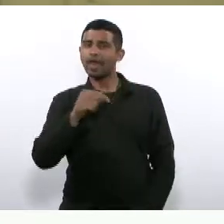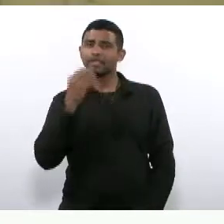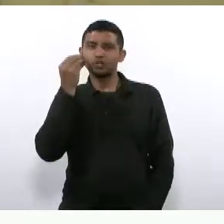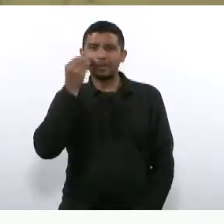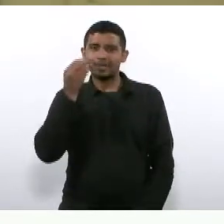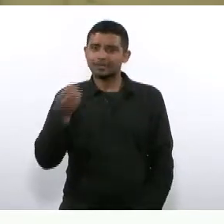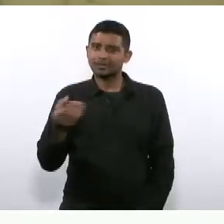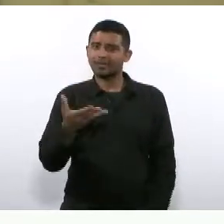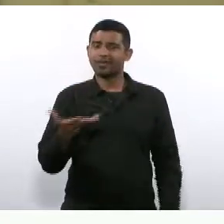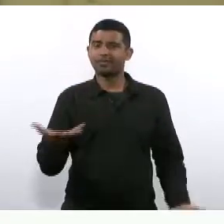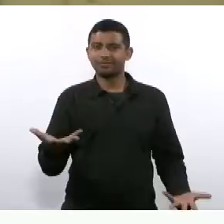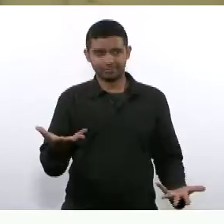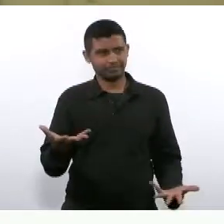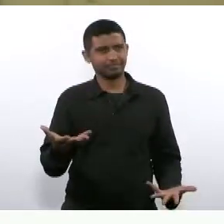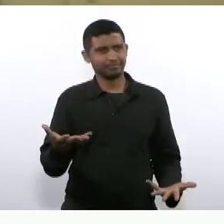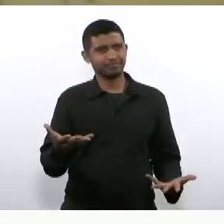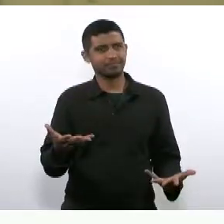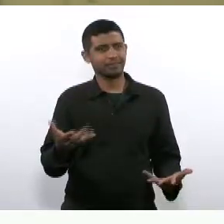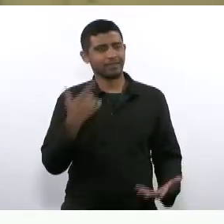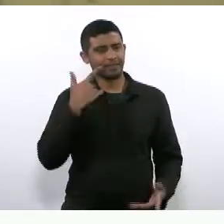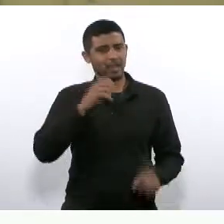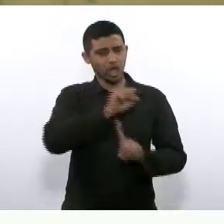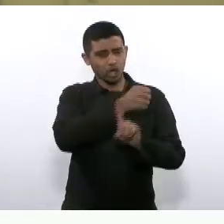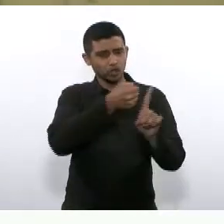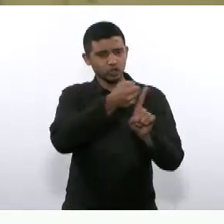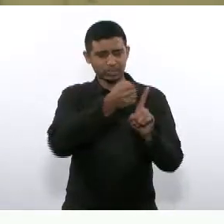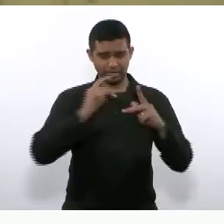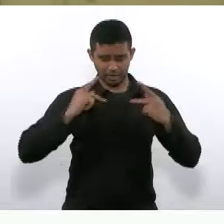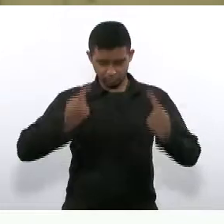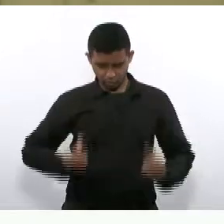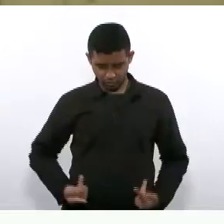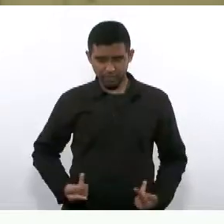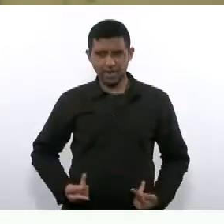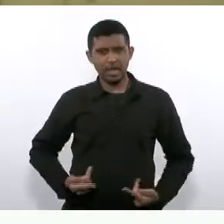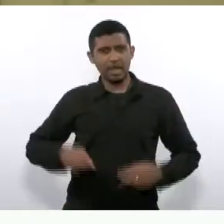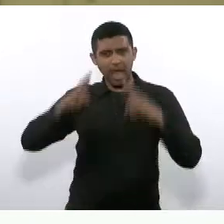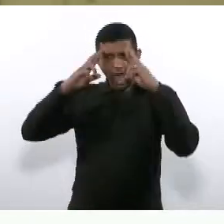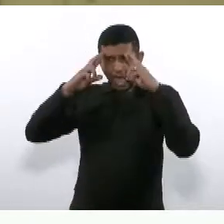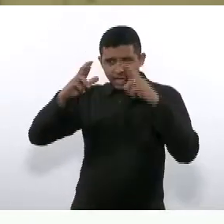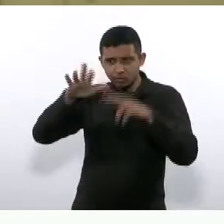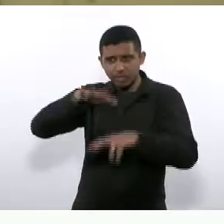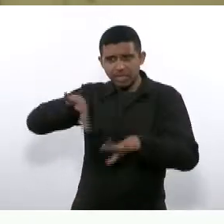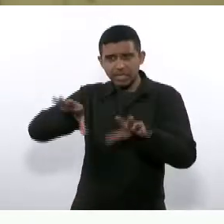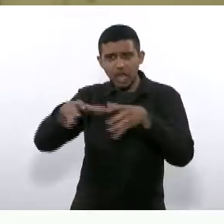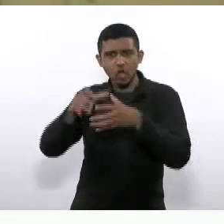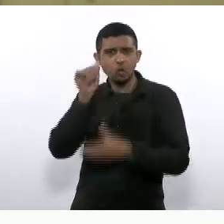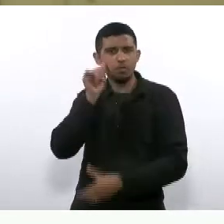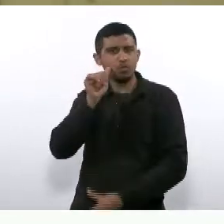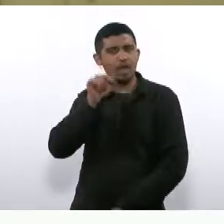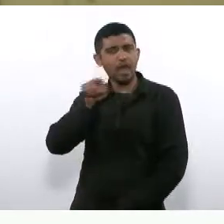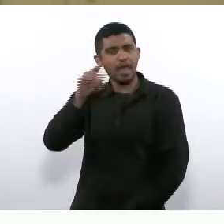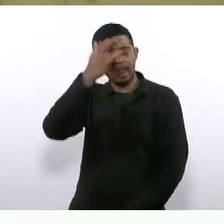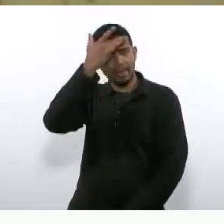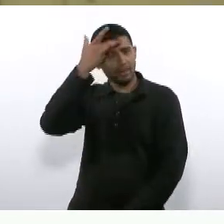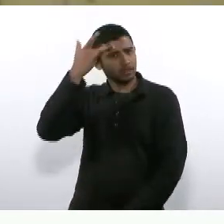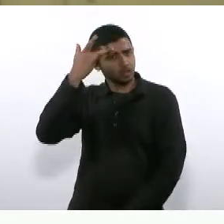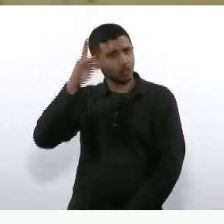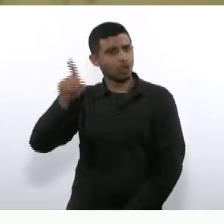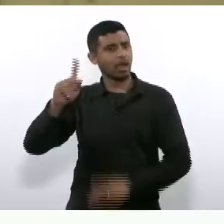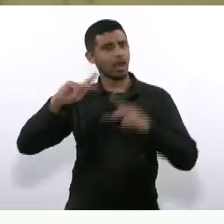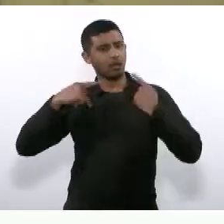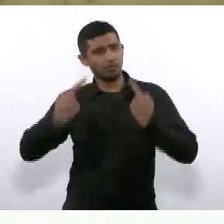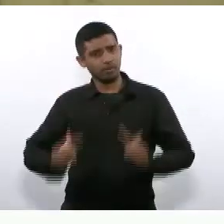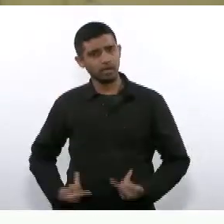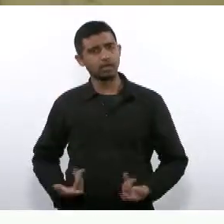né, para a sociedade humana, o respeito às mulheres como pessoa, como ser